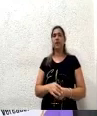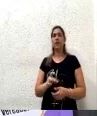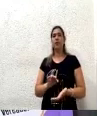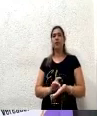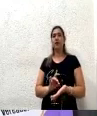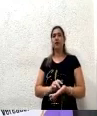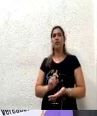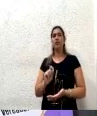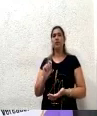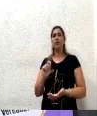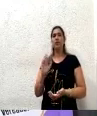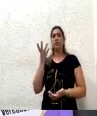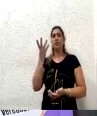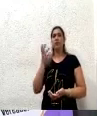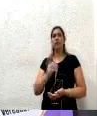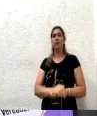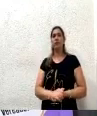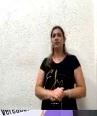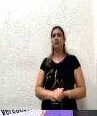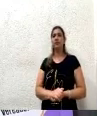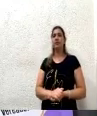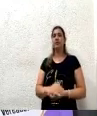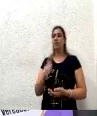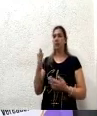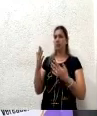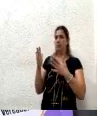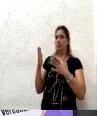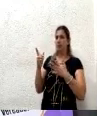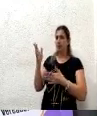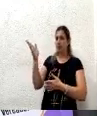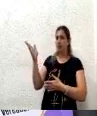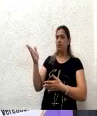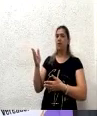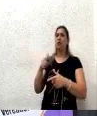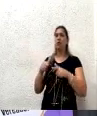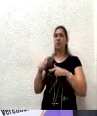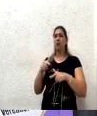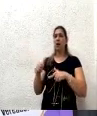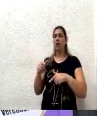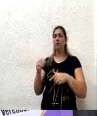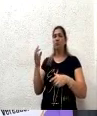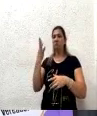verdade, primeiro, parabenizar vocês, né, pelo trabalho,